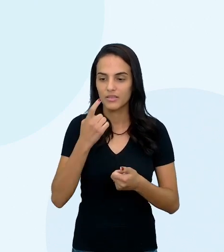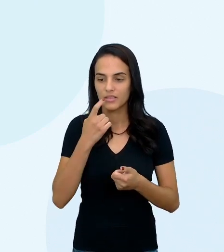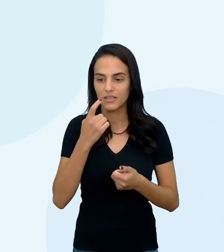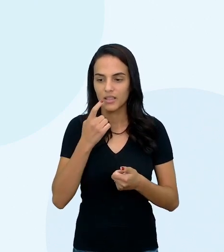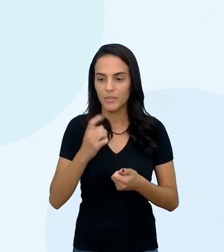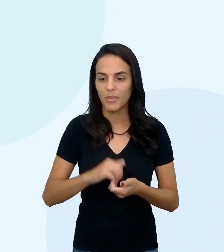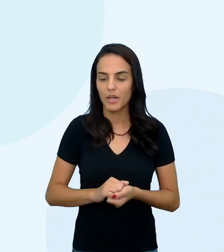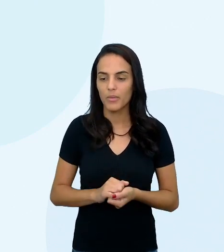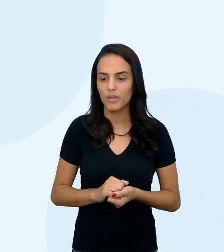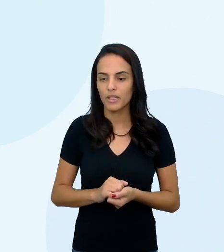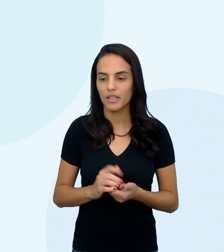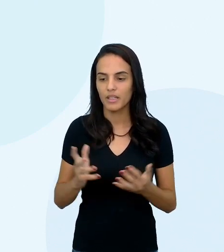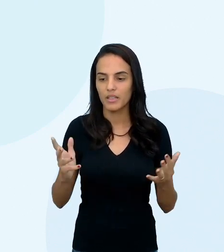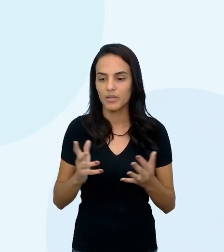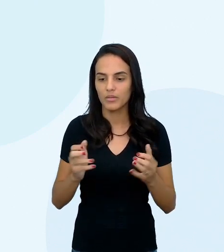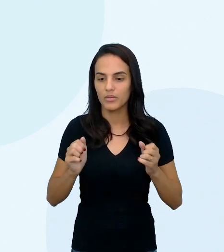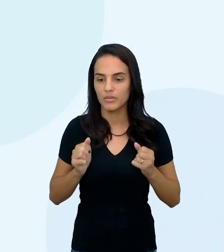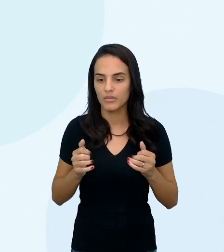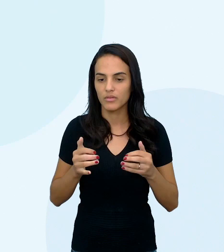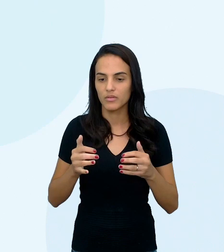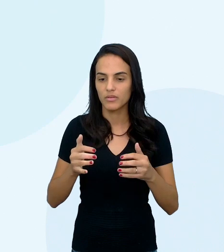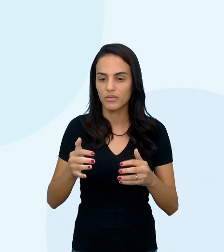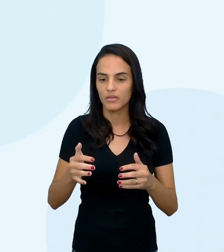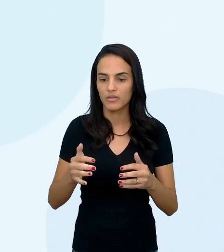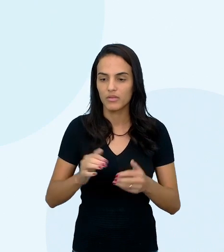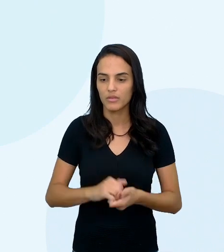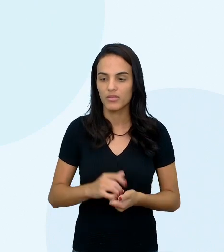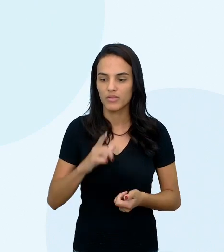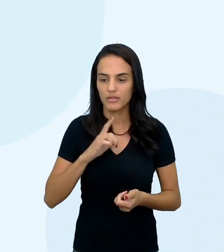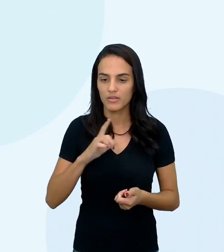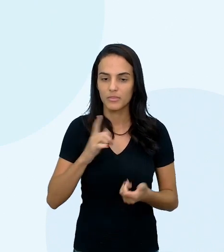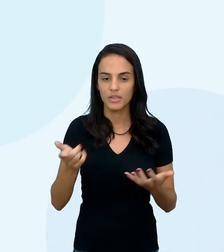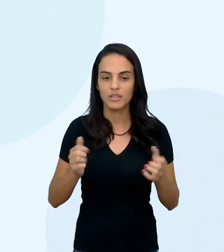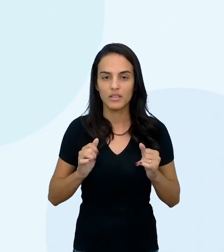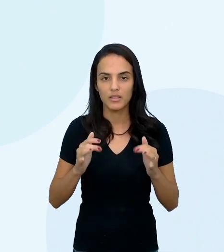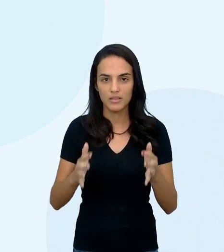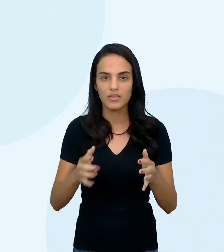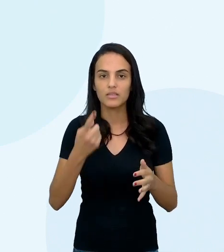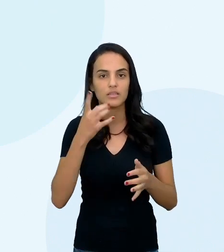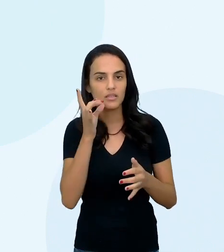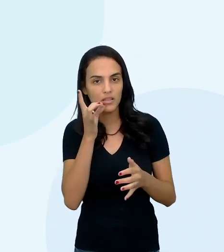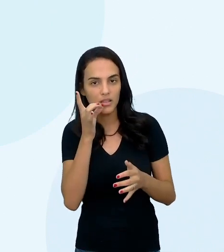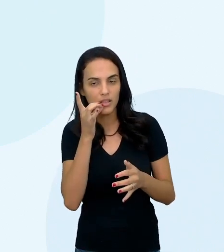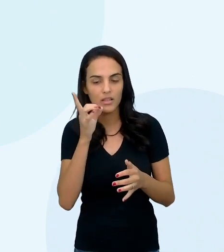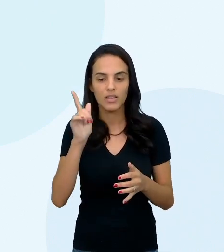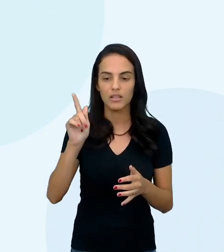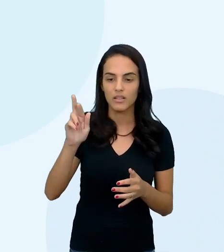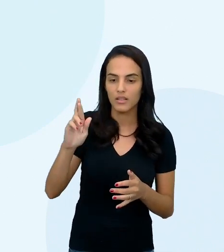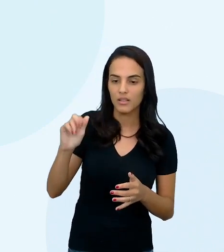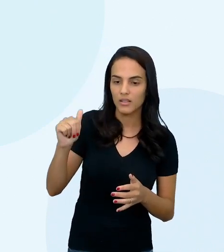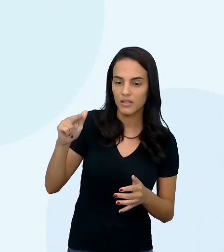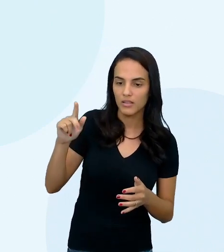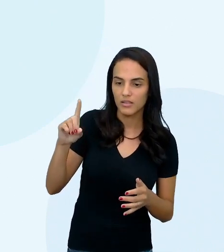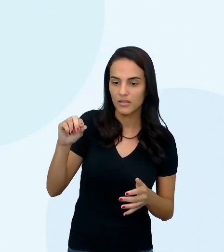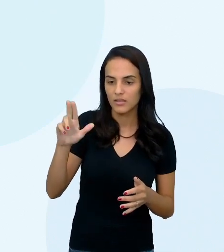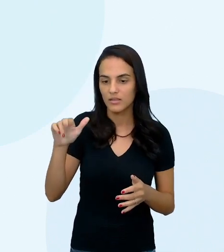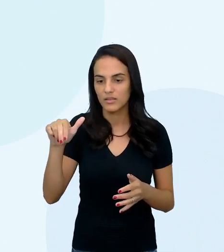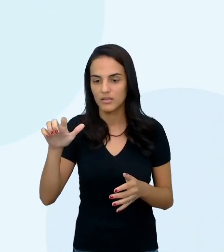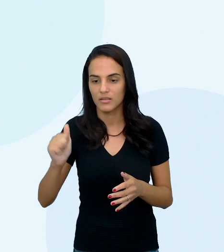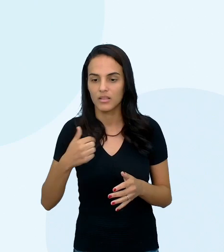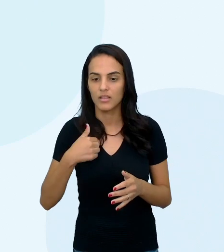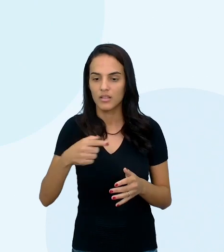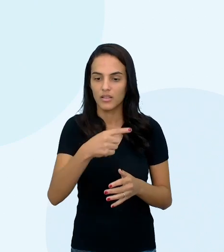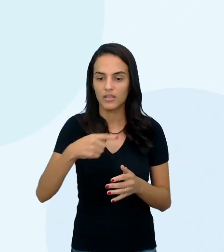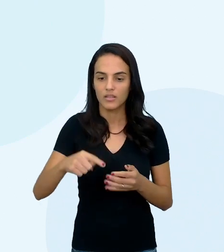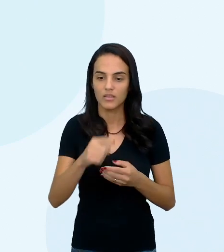né, e com a ação também das nossas glândulas salivares, né, onde os nossos alimentos